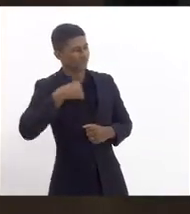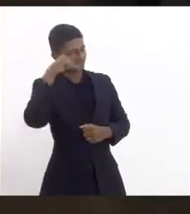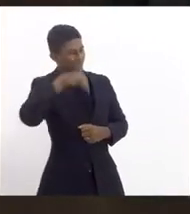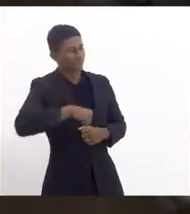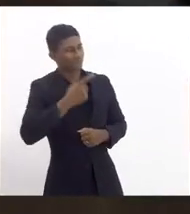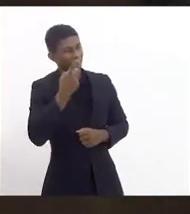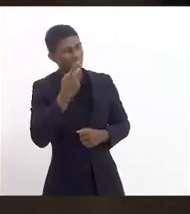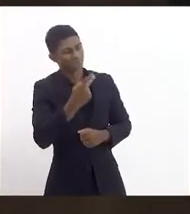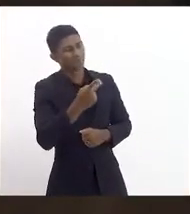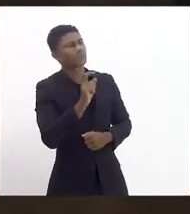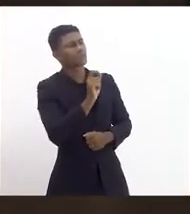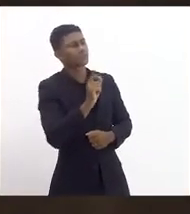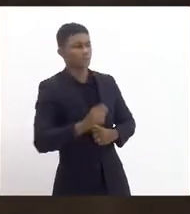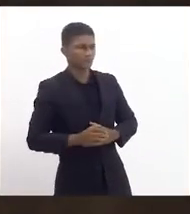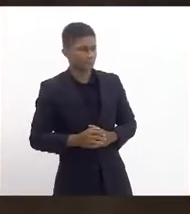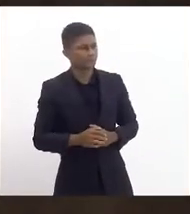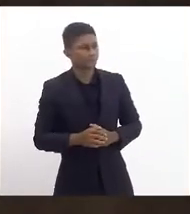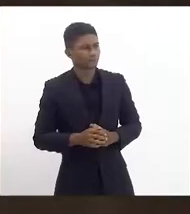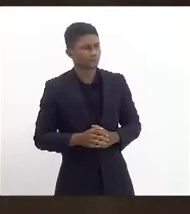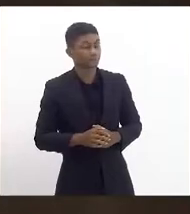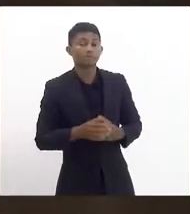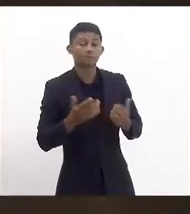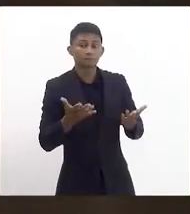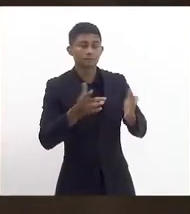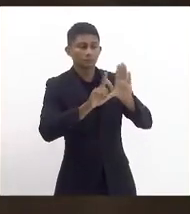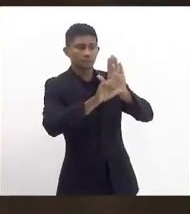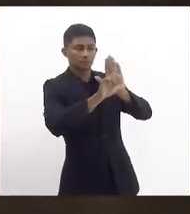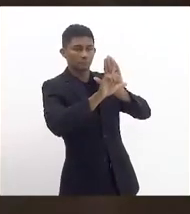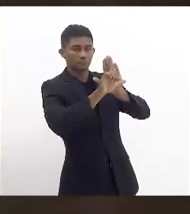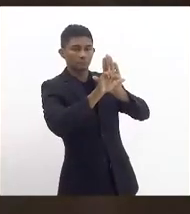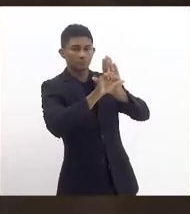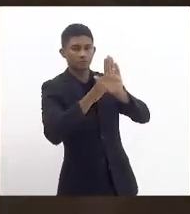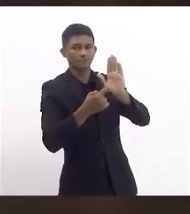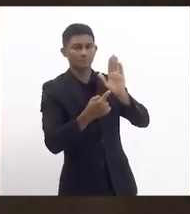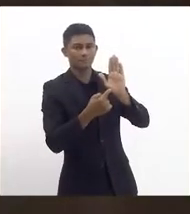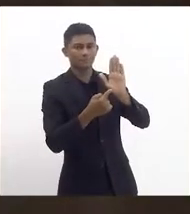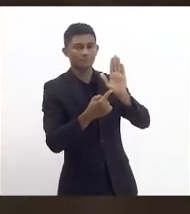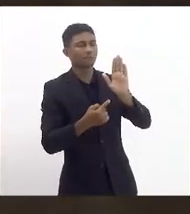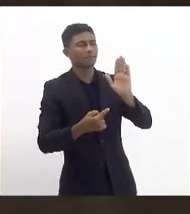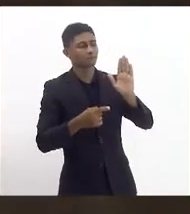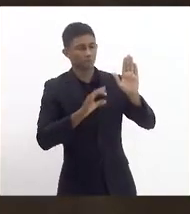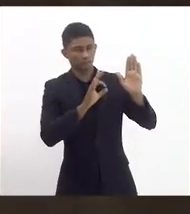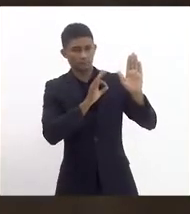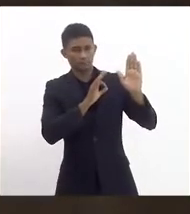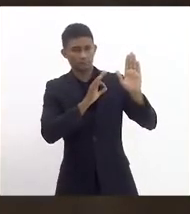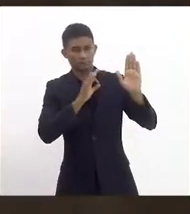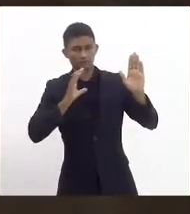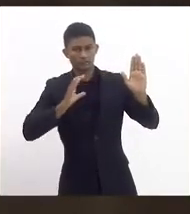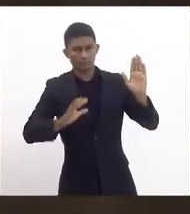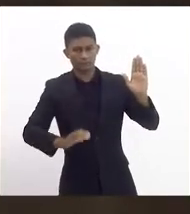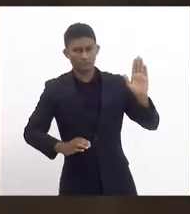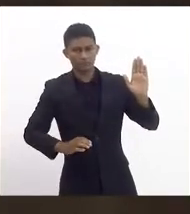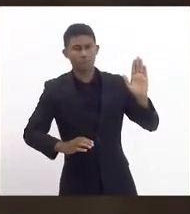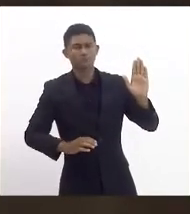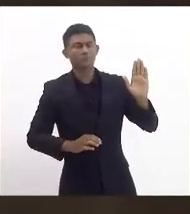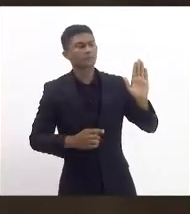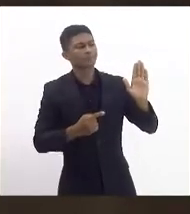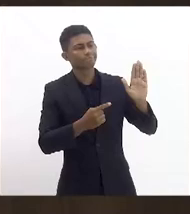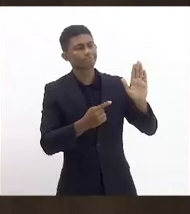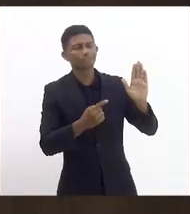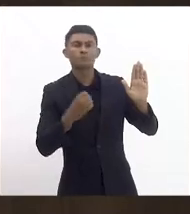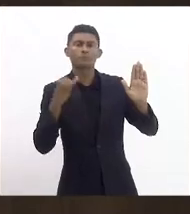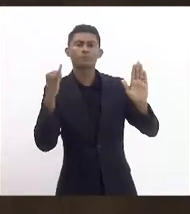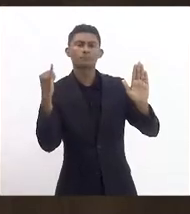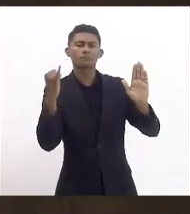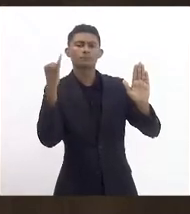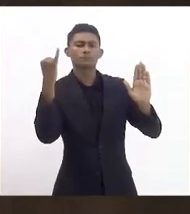de Vossa Excelência em relação à lei orgânica da Polícia Civil, seria